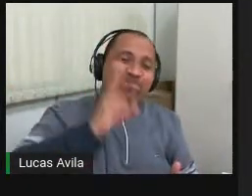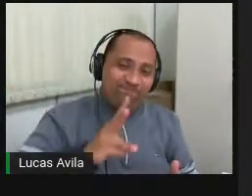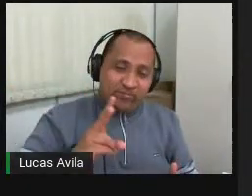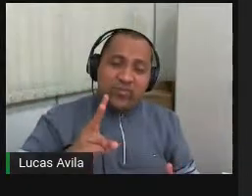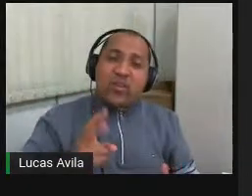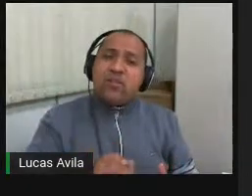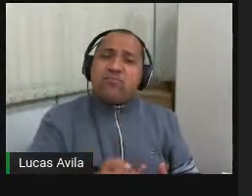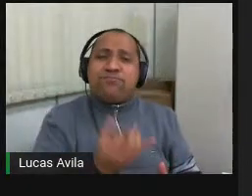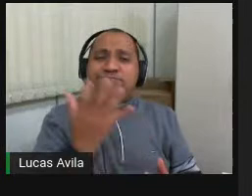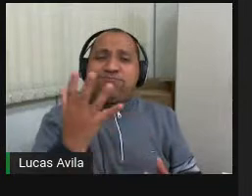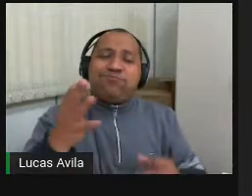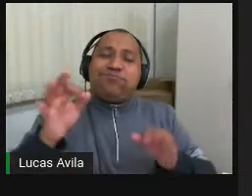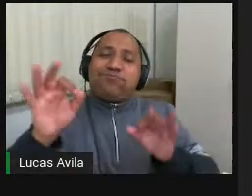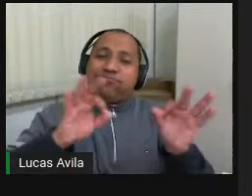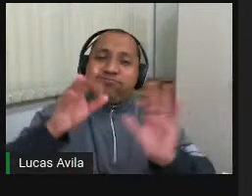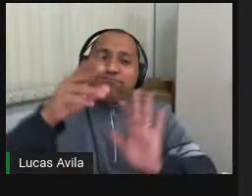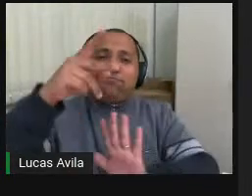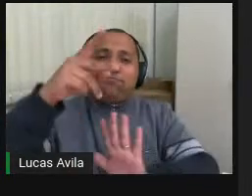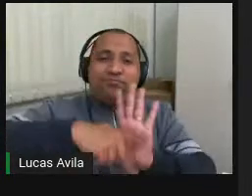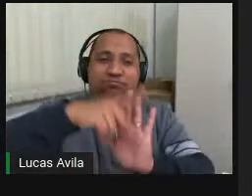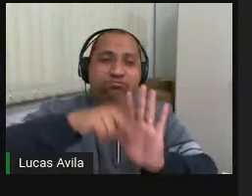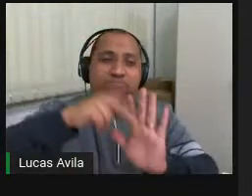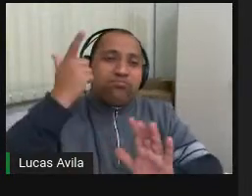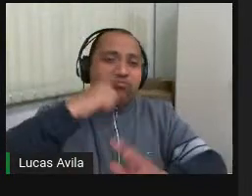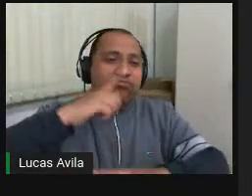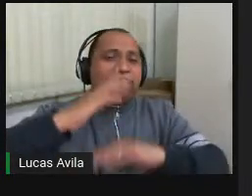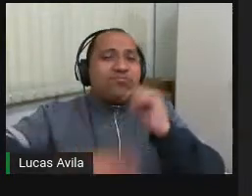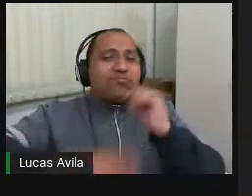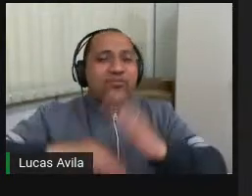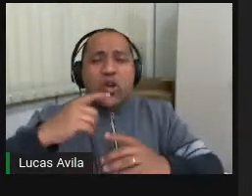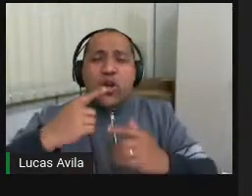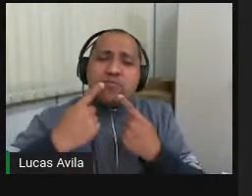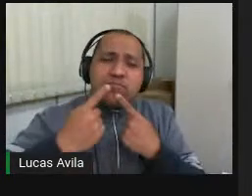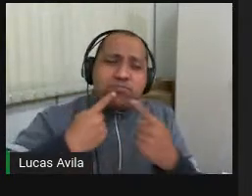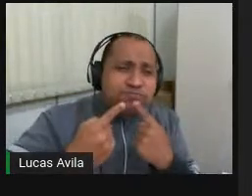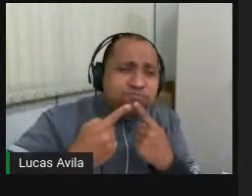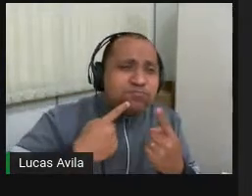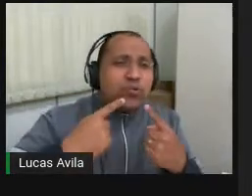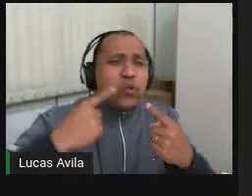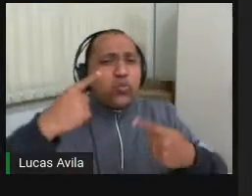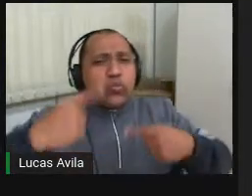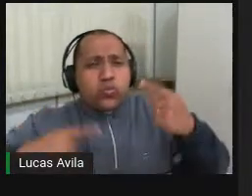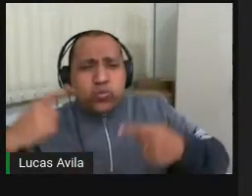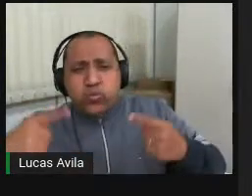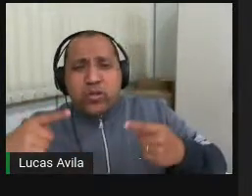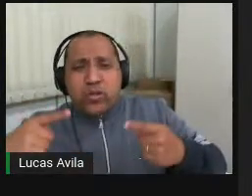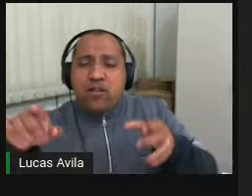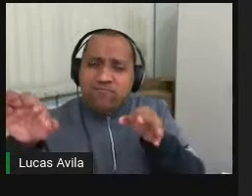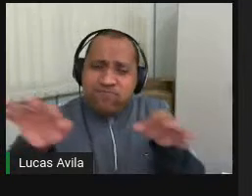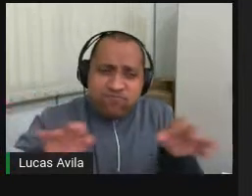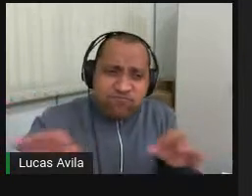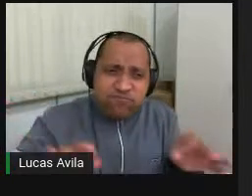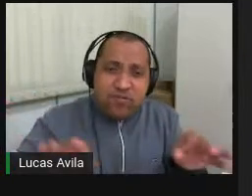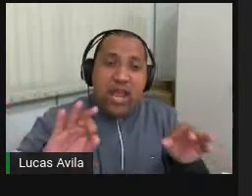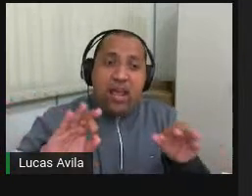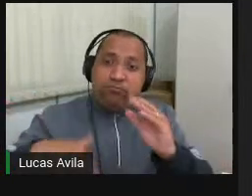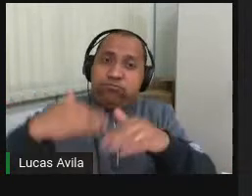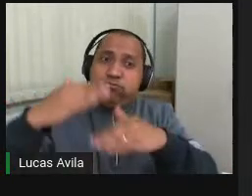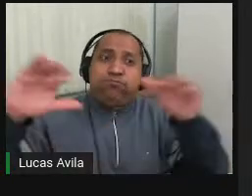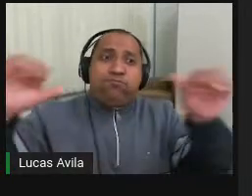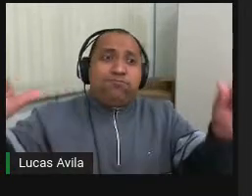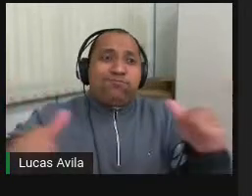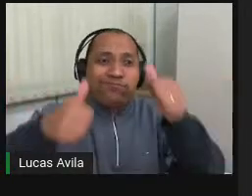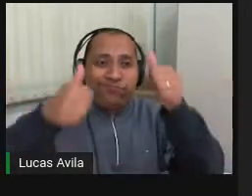foram feitos nessa construção, quantos diálogos, quantos debates, quantos processos de melhoria. E aos